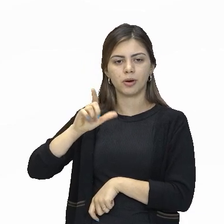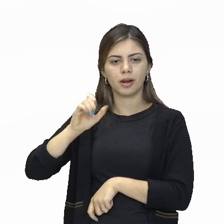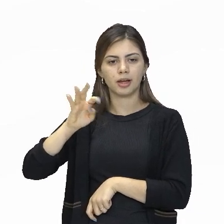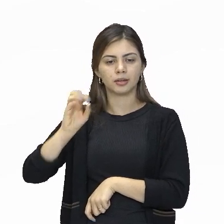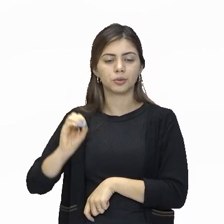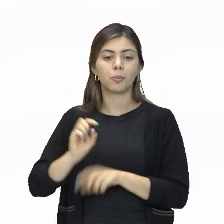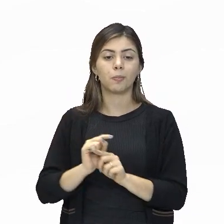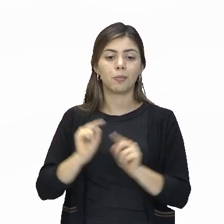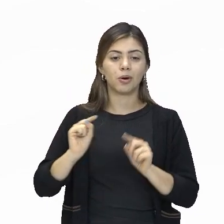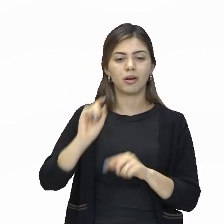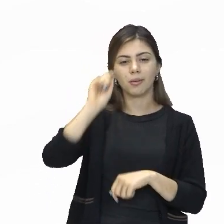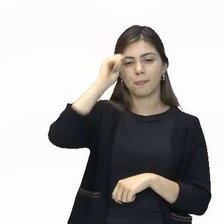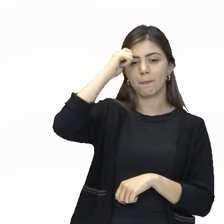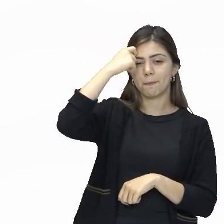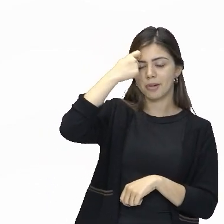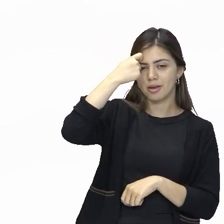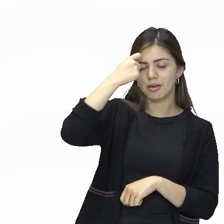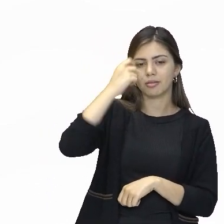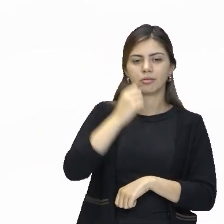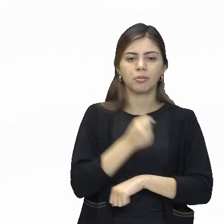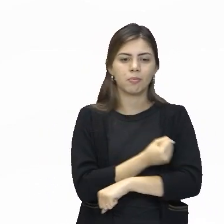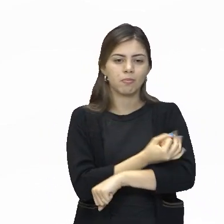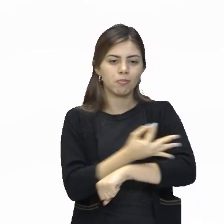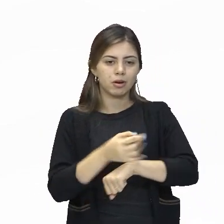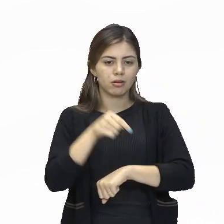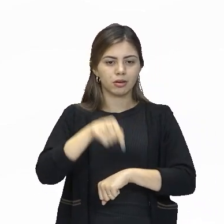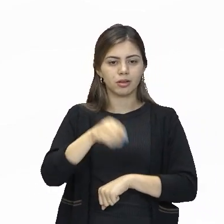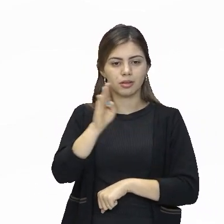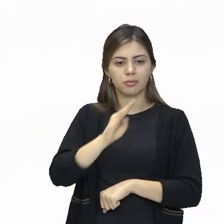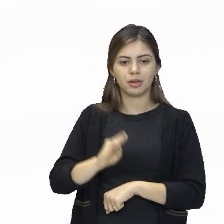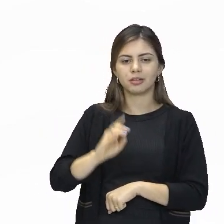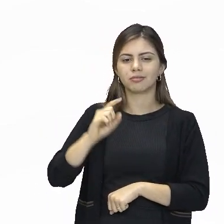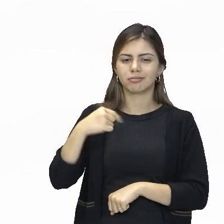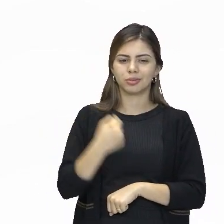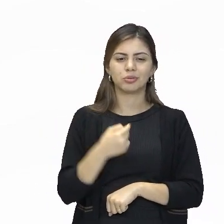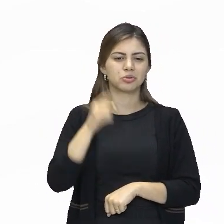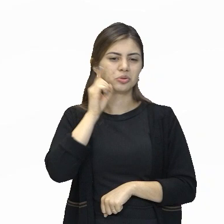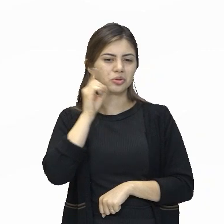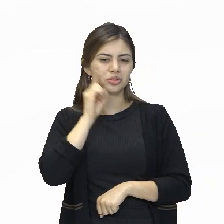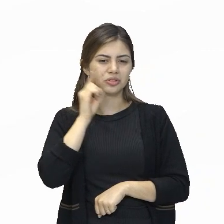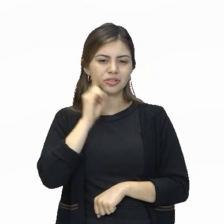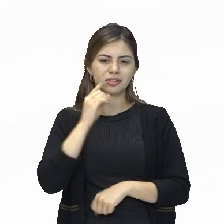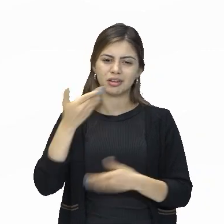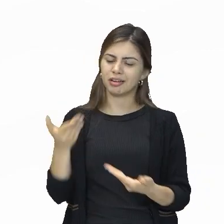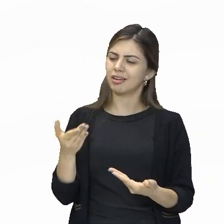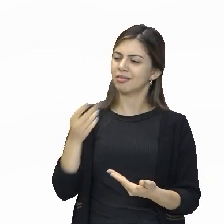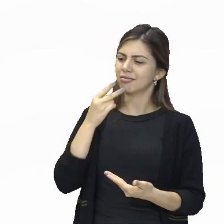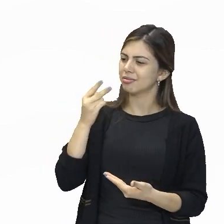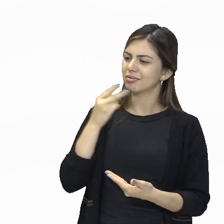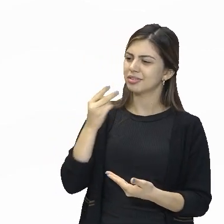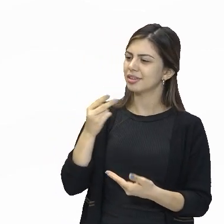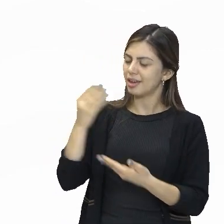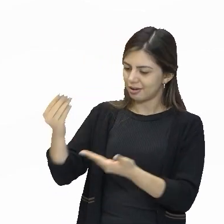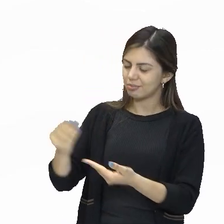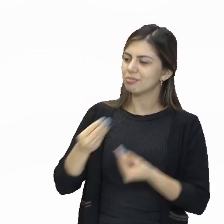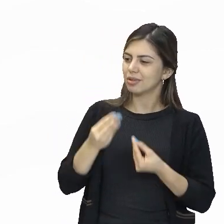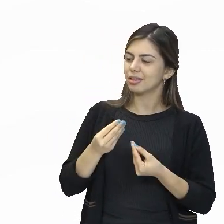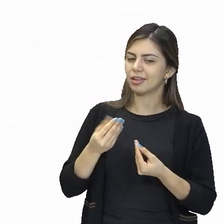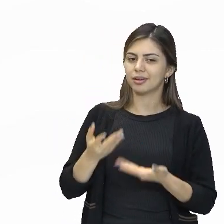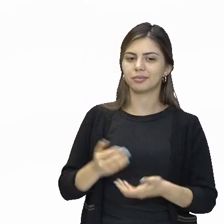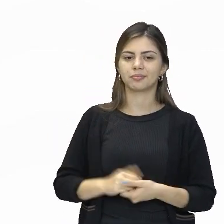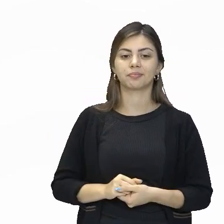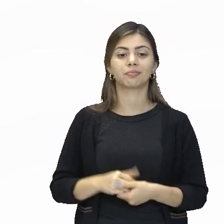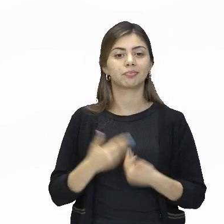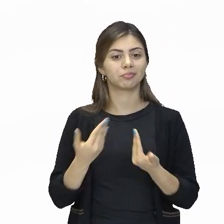negro e o bom branco da nação brasileira dizem todos os dias. Deixa disso, camarada, me dá um cigarro. Então